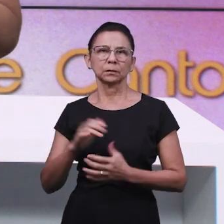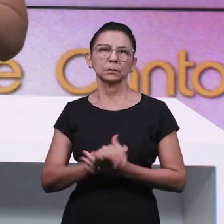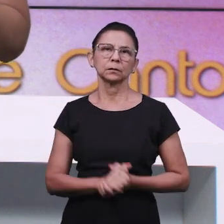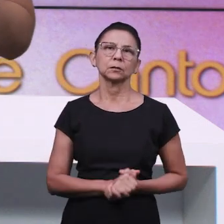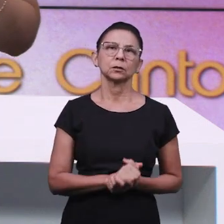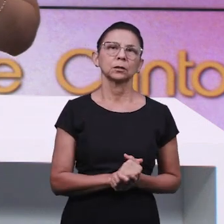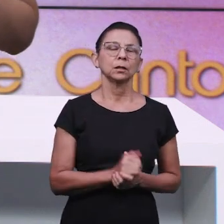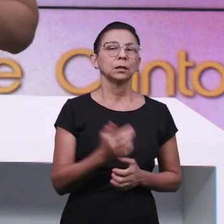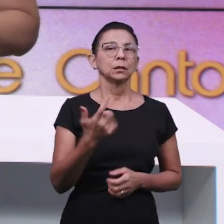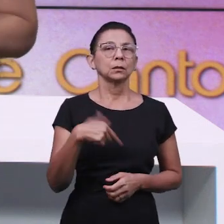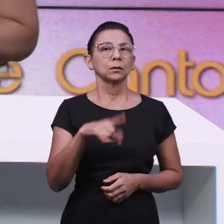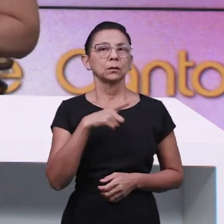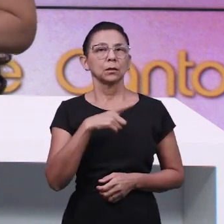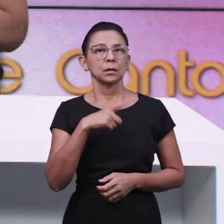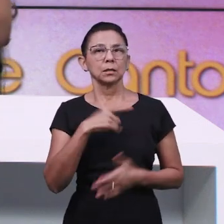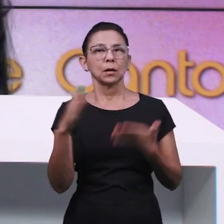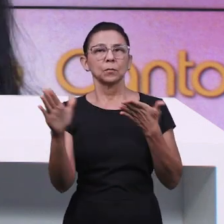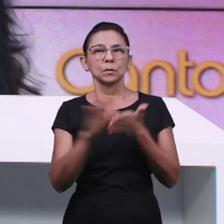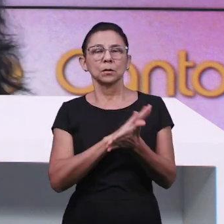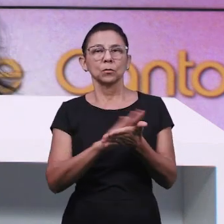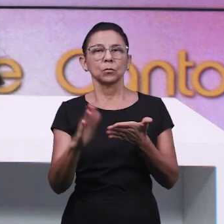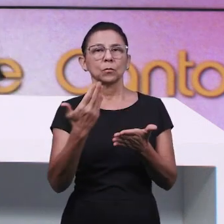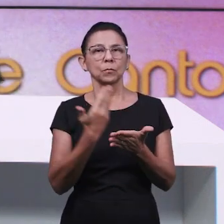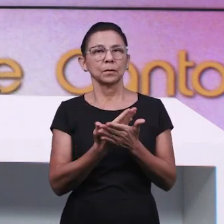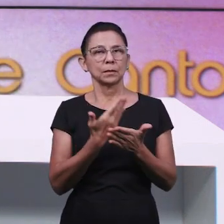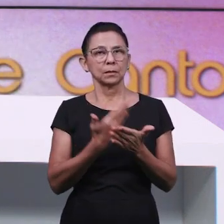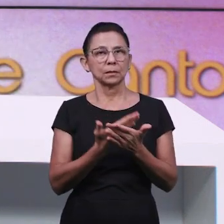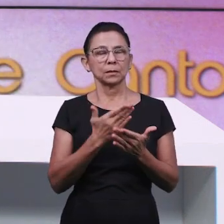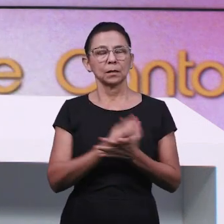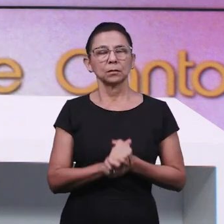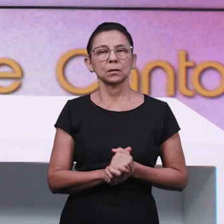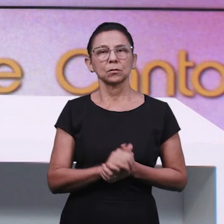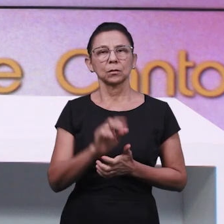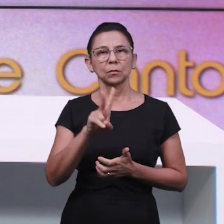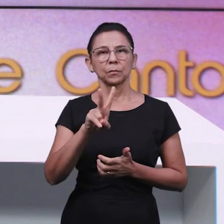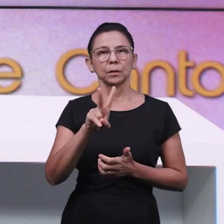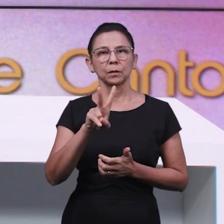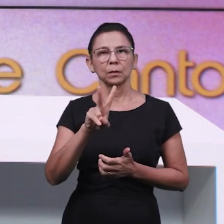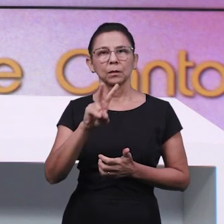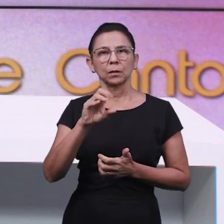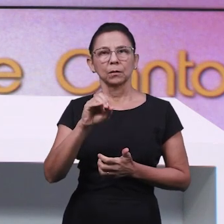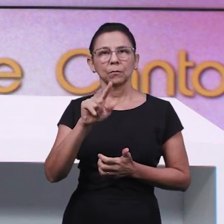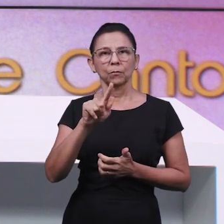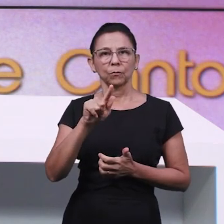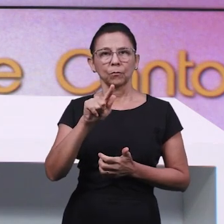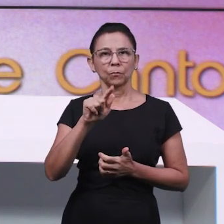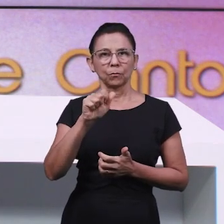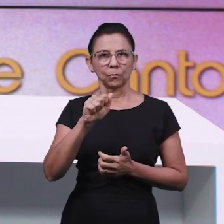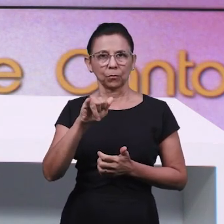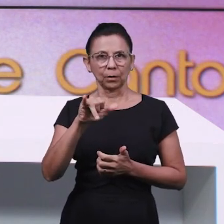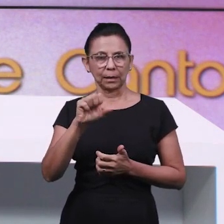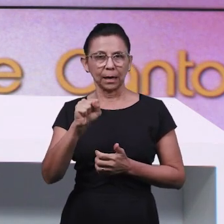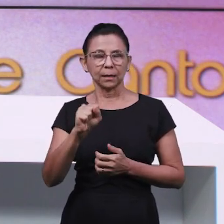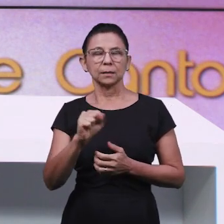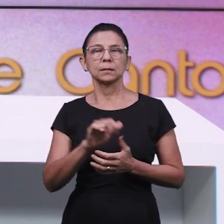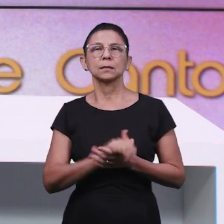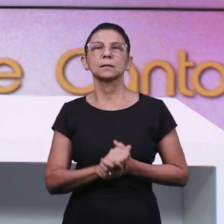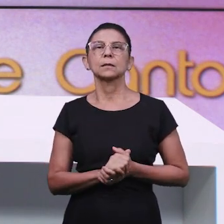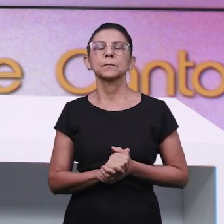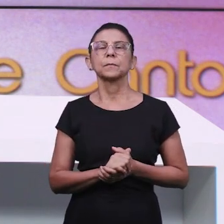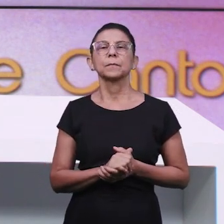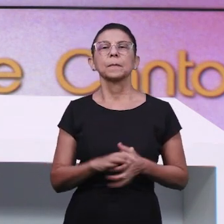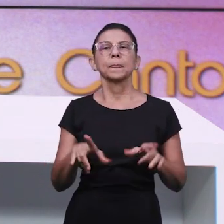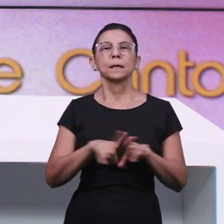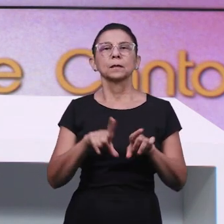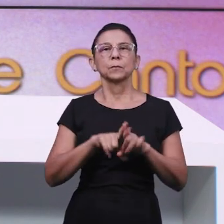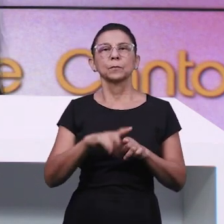e também sobre consoantes. Nesse momento, onde o ar chega no filtro, o som chega